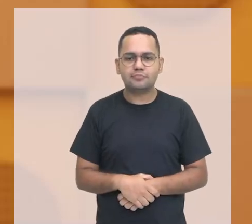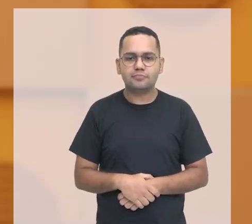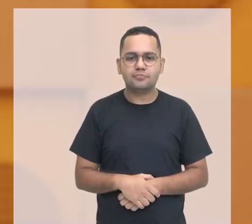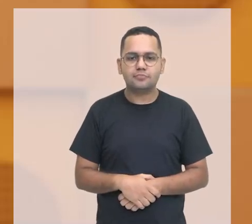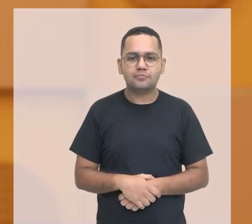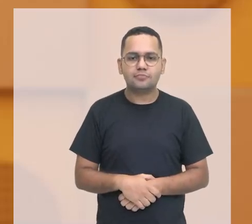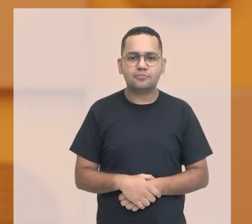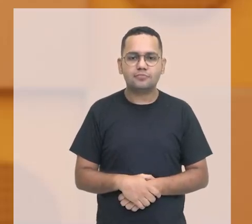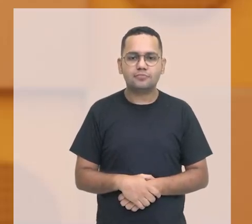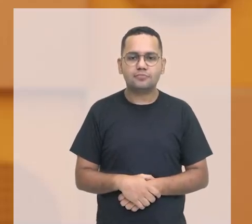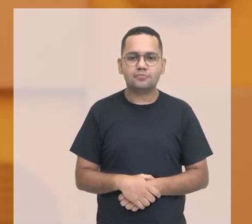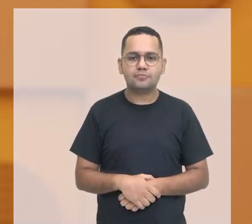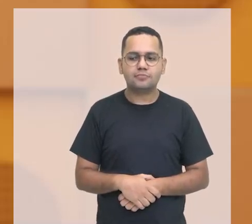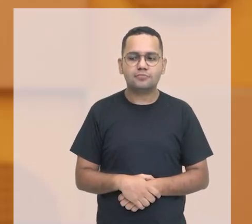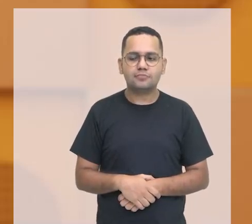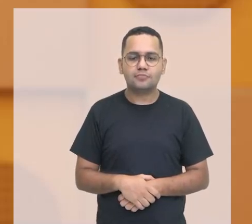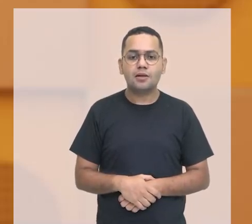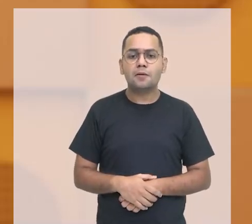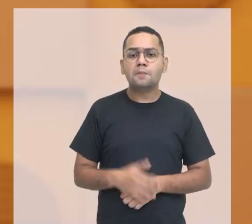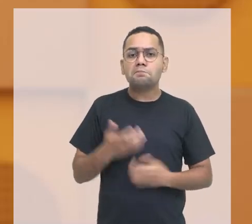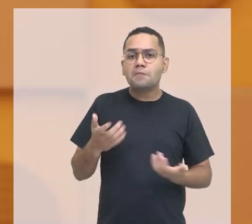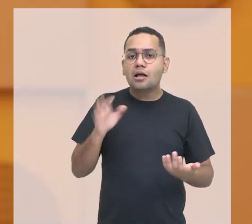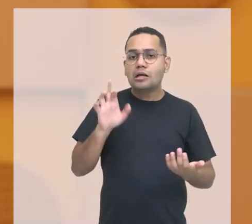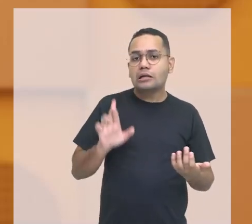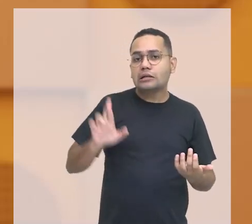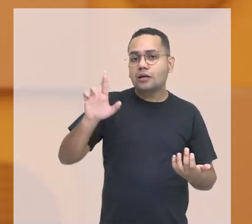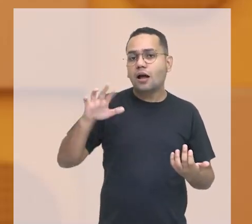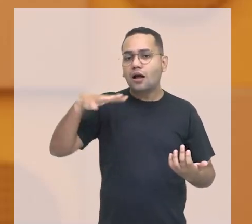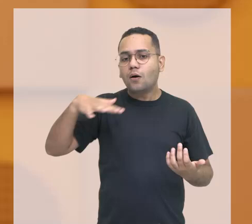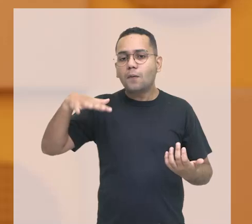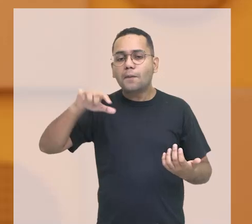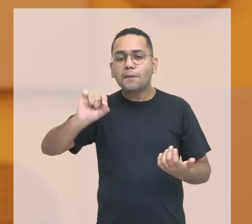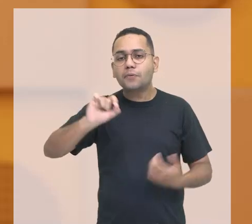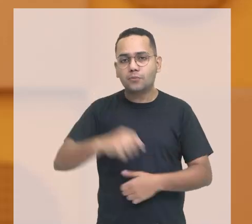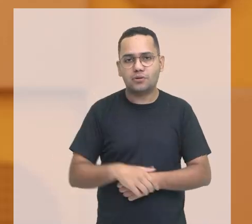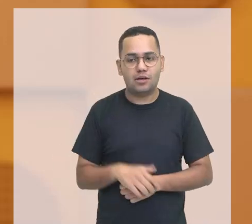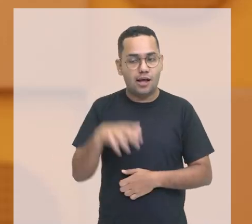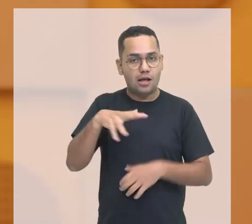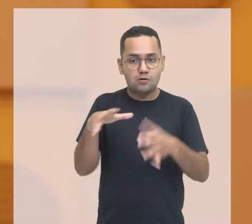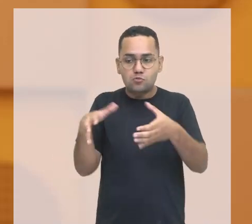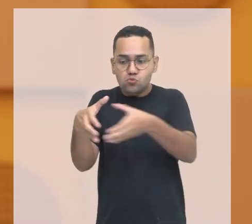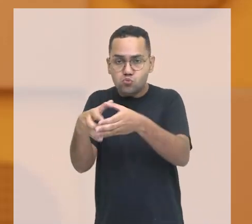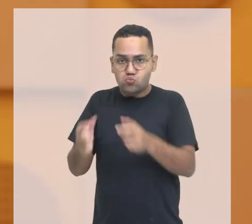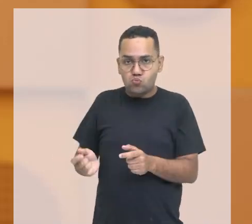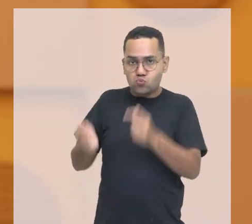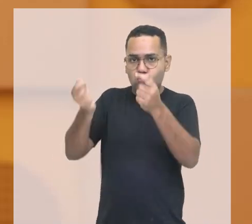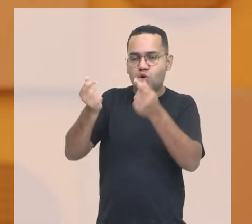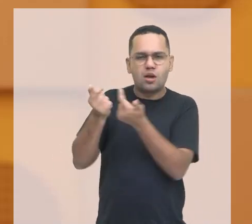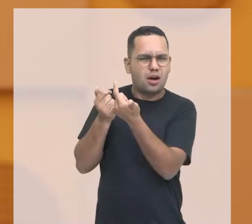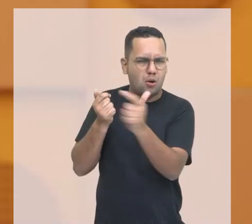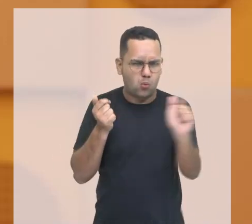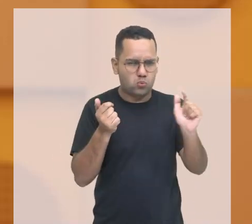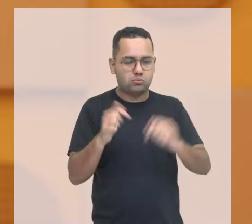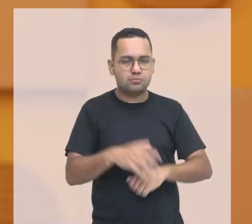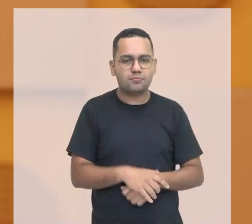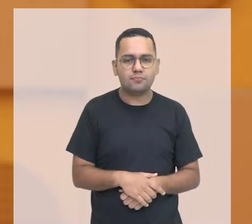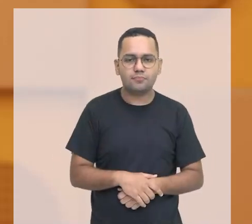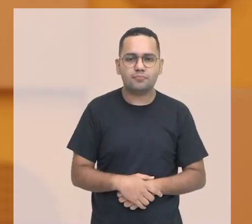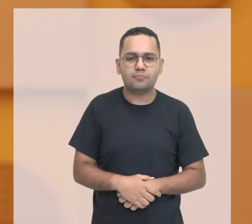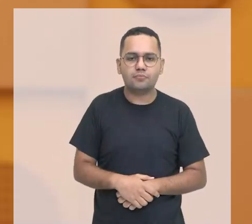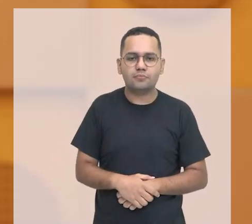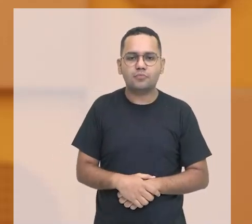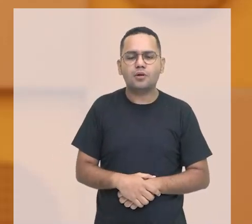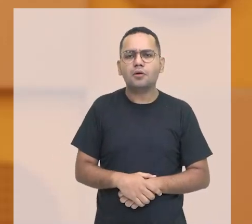a aristocracia, ligado ali aos parlamentares e burgueses. Essa revolução queria tirar o